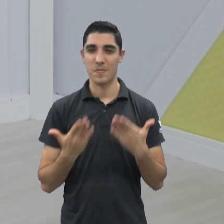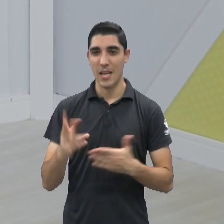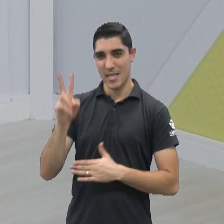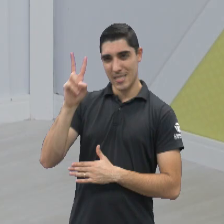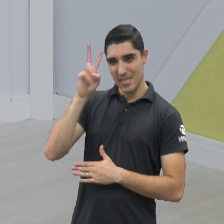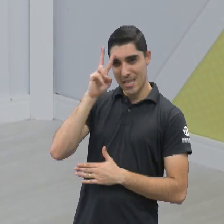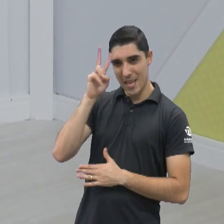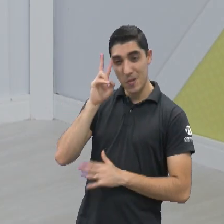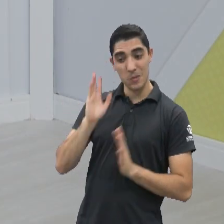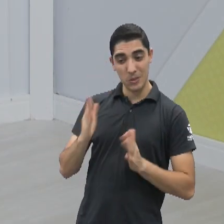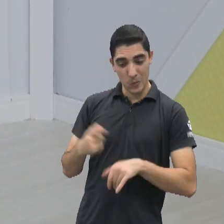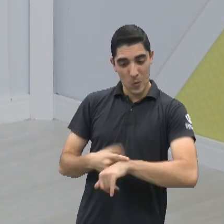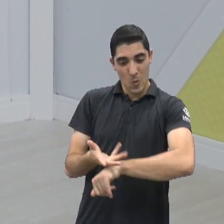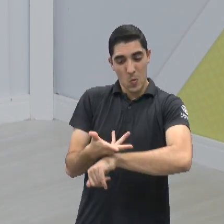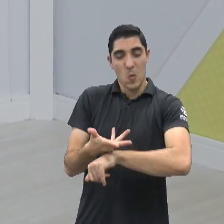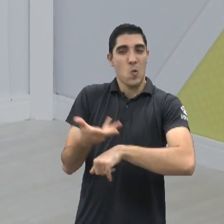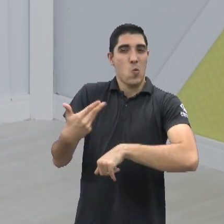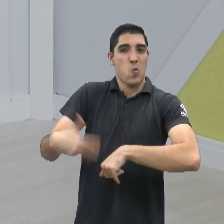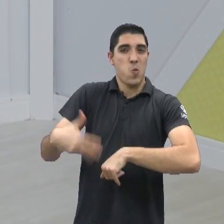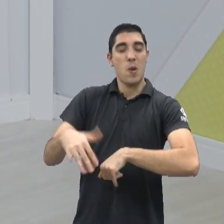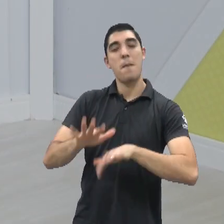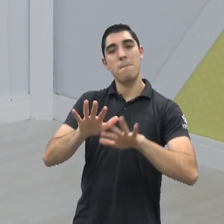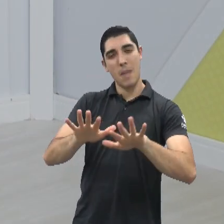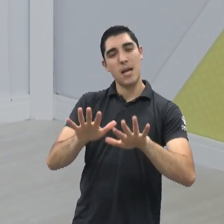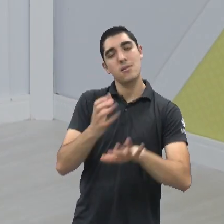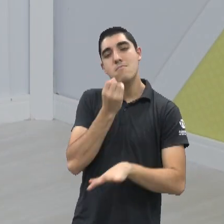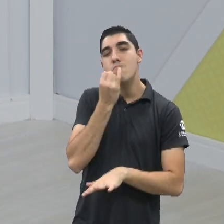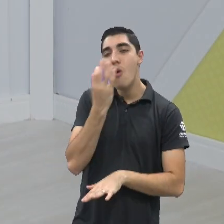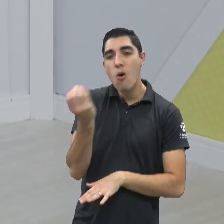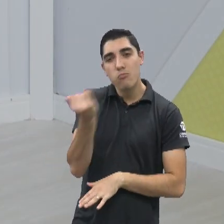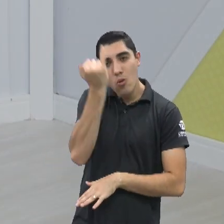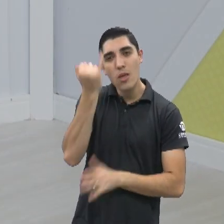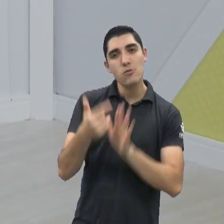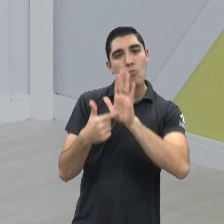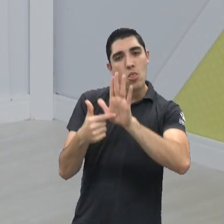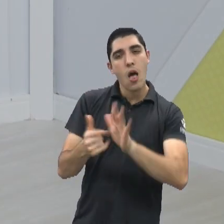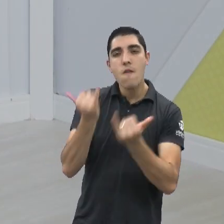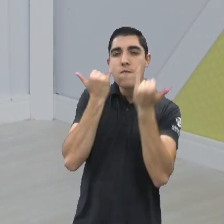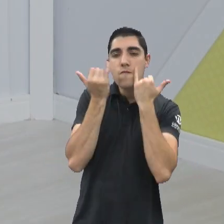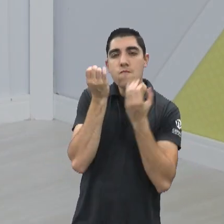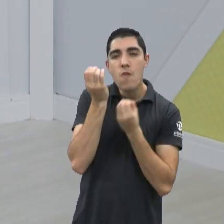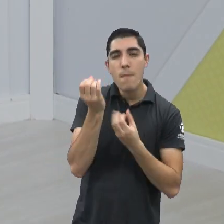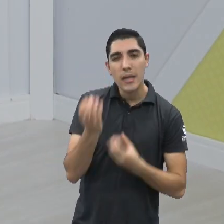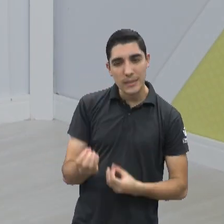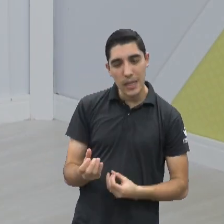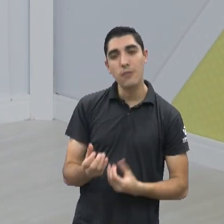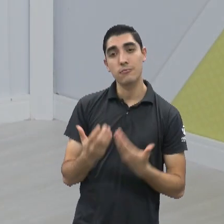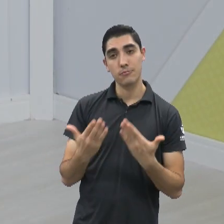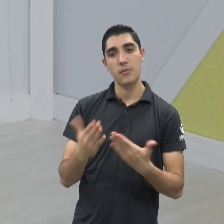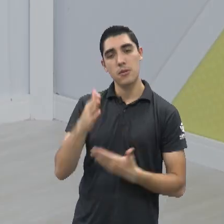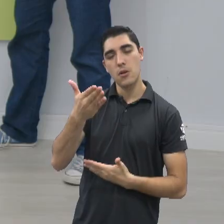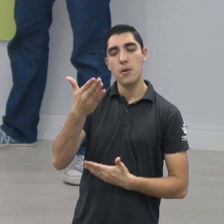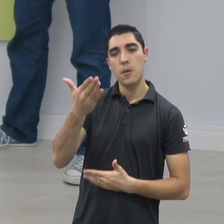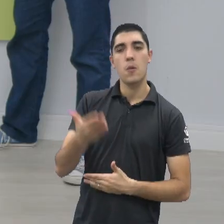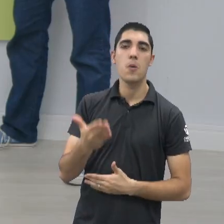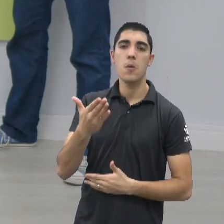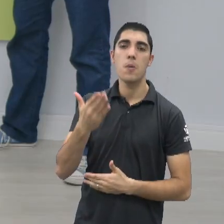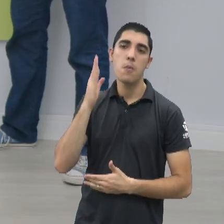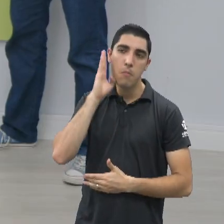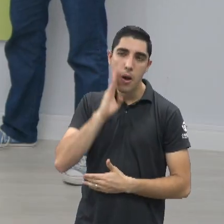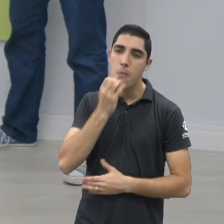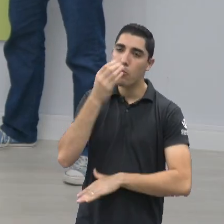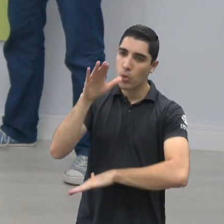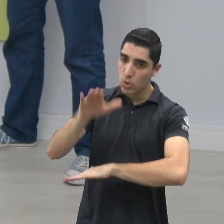segunda-feira foi corrida um pouquinho, mas assim que é bom, com bastante informação, um programa bastante recheado. Paulo, uma boa tarde para você